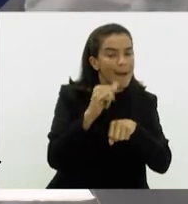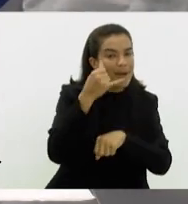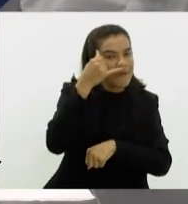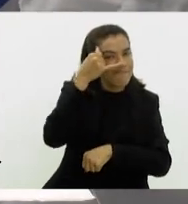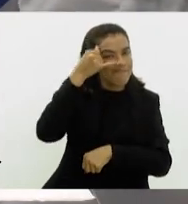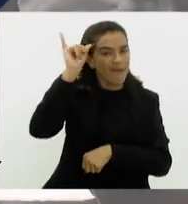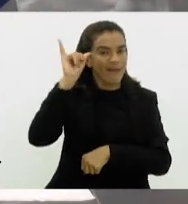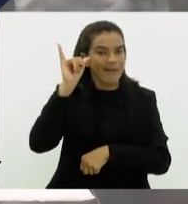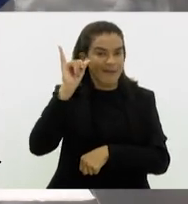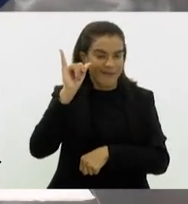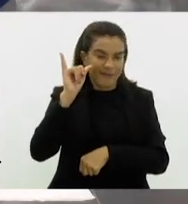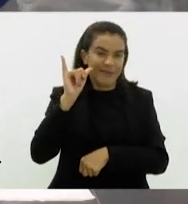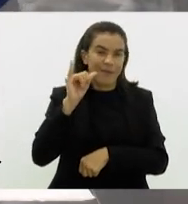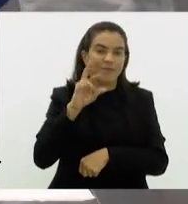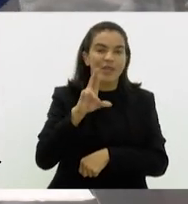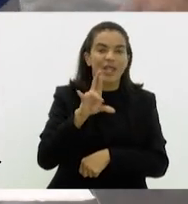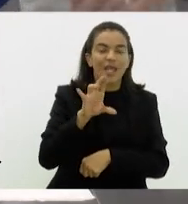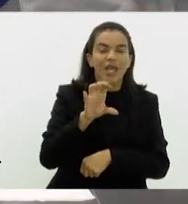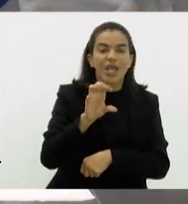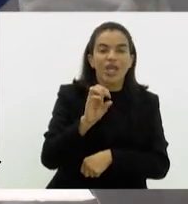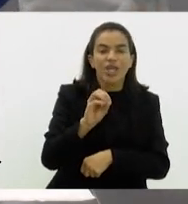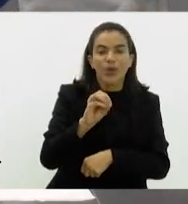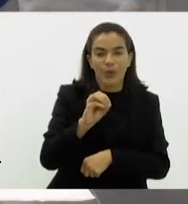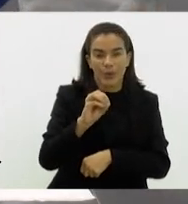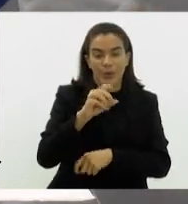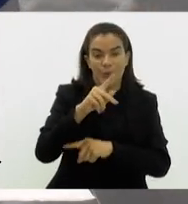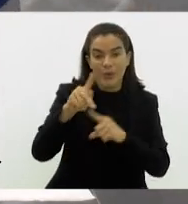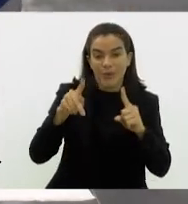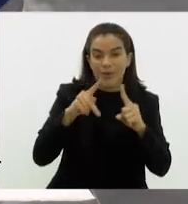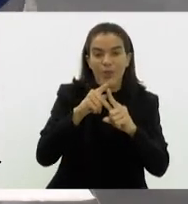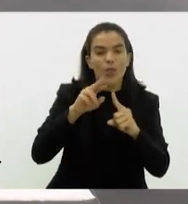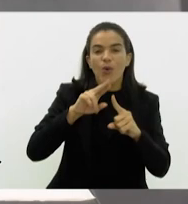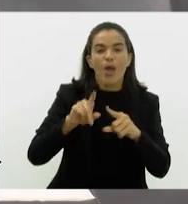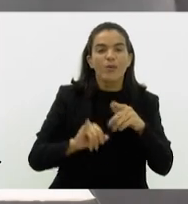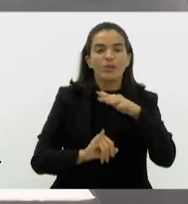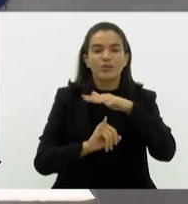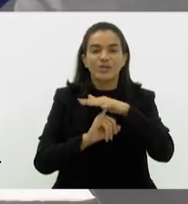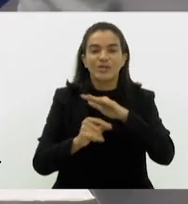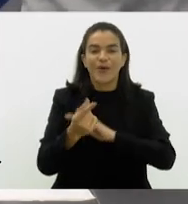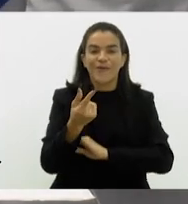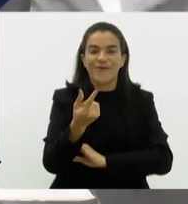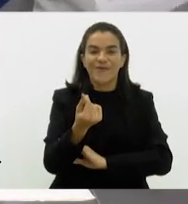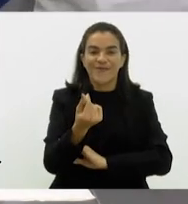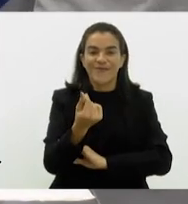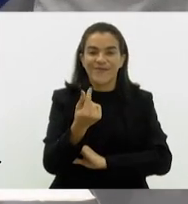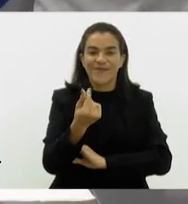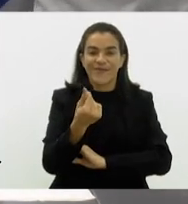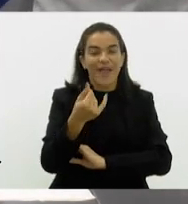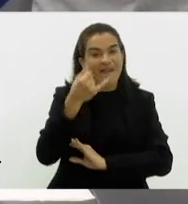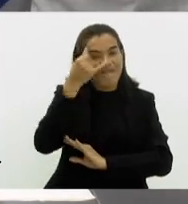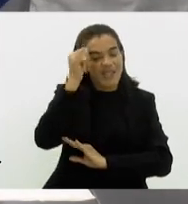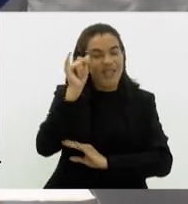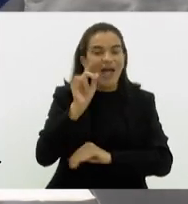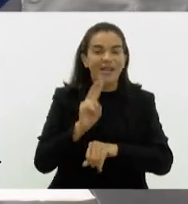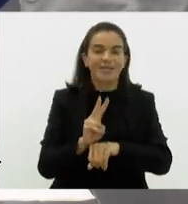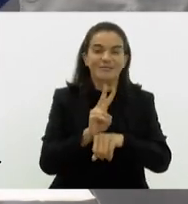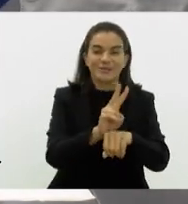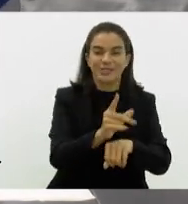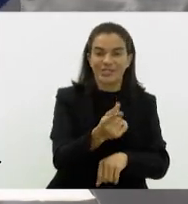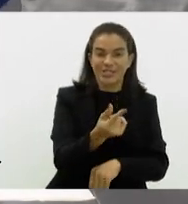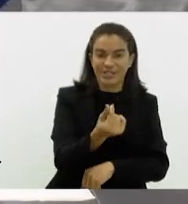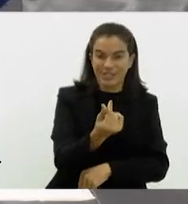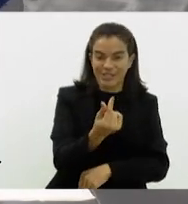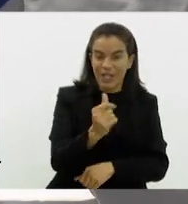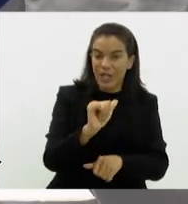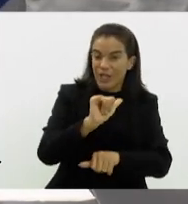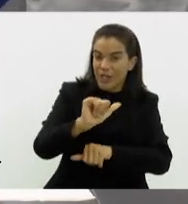relação do Rio Previdência não ser uma instituição financeira, portanto, não está habilitada a fazer transação de empréstimo. Mas talvez já